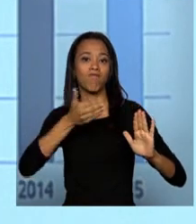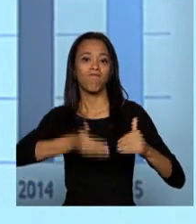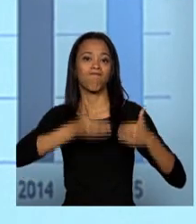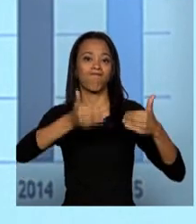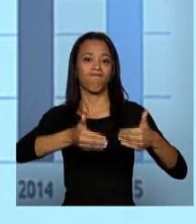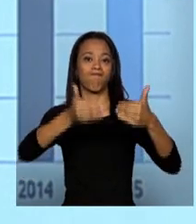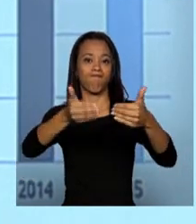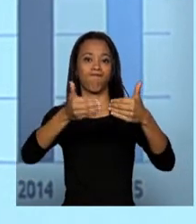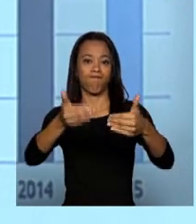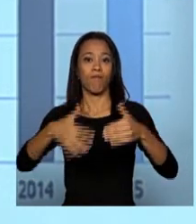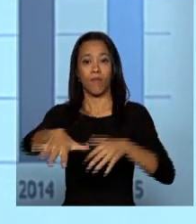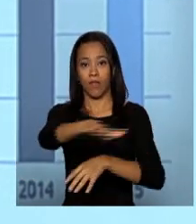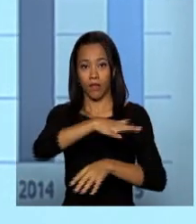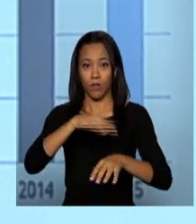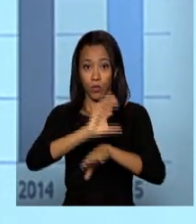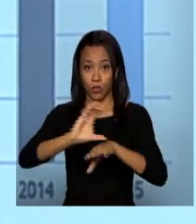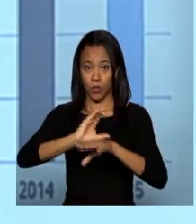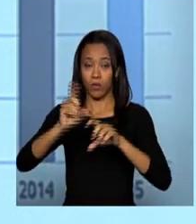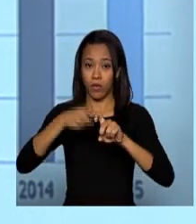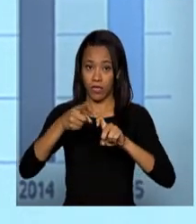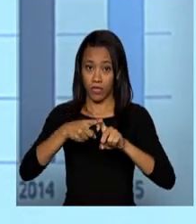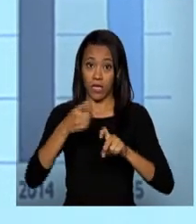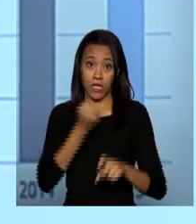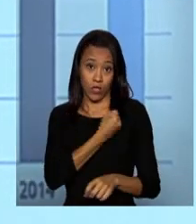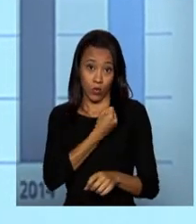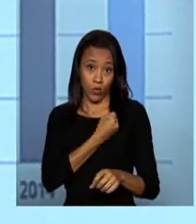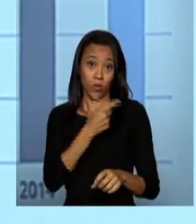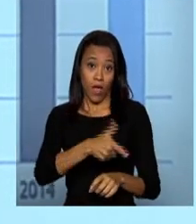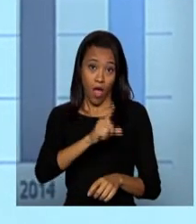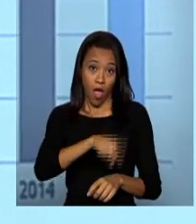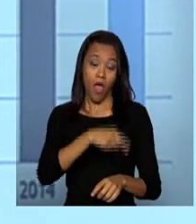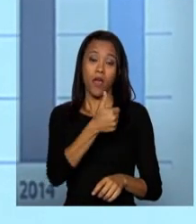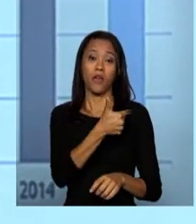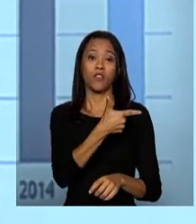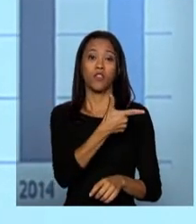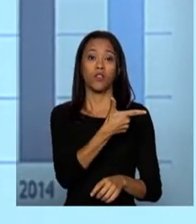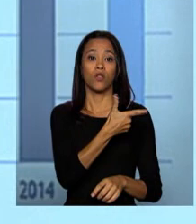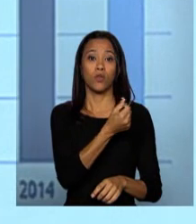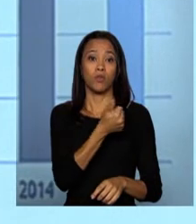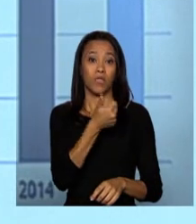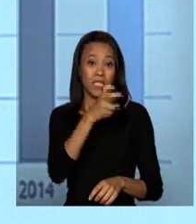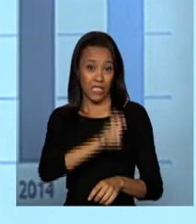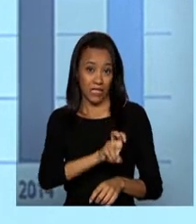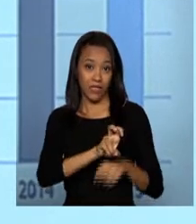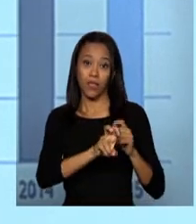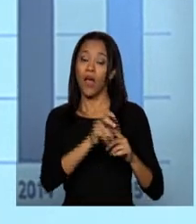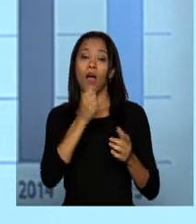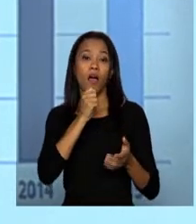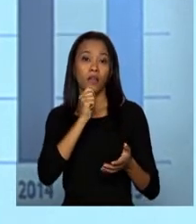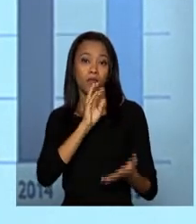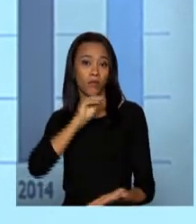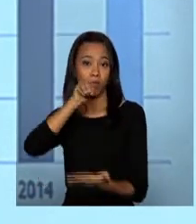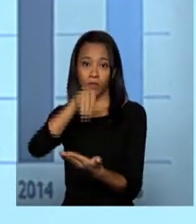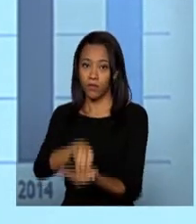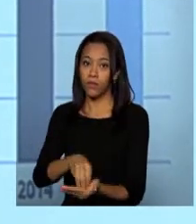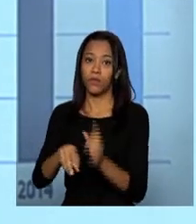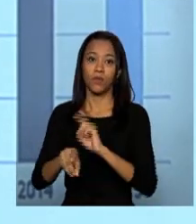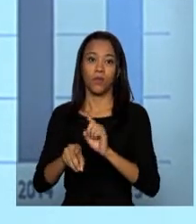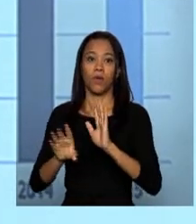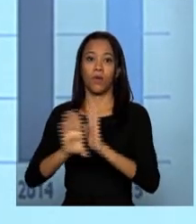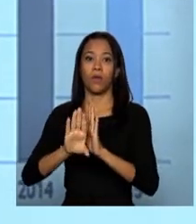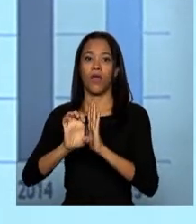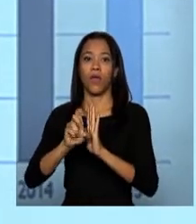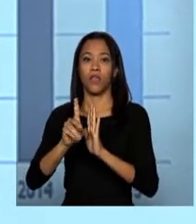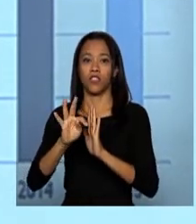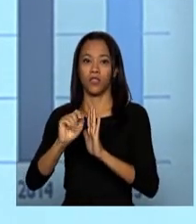de graduação de medicina. Né? Esses números de 2015 ainda não contemplam os editais. Essas são as vagas abertas até hoje,